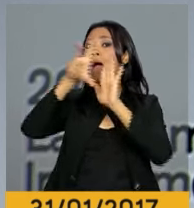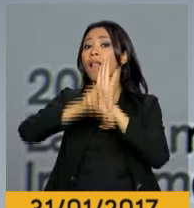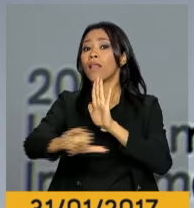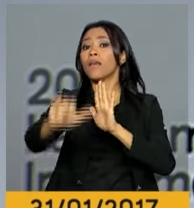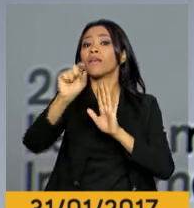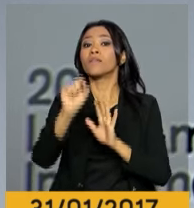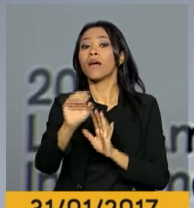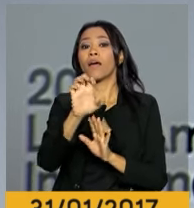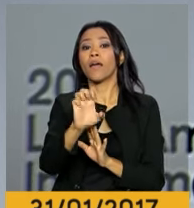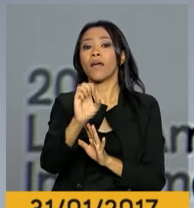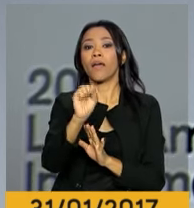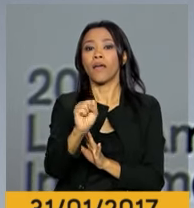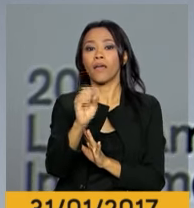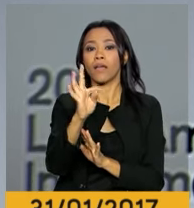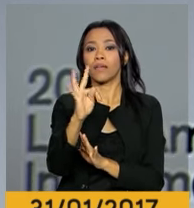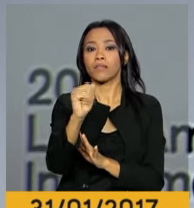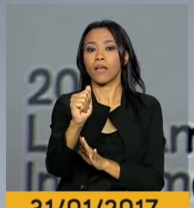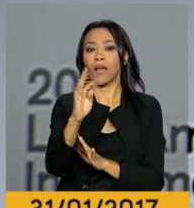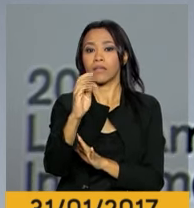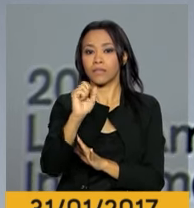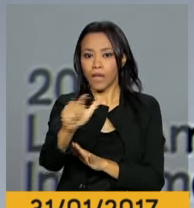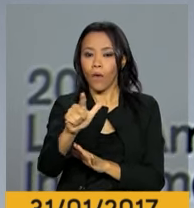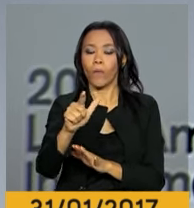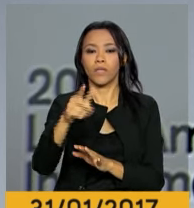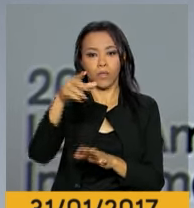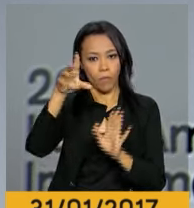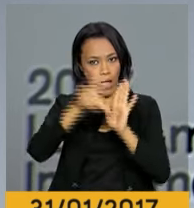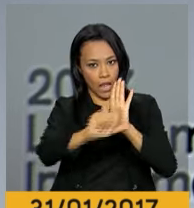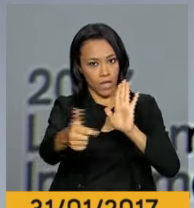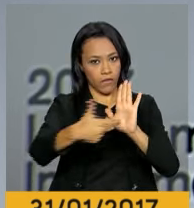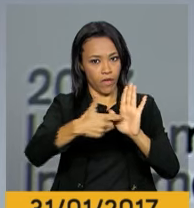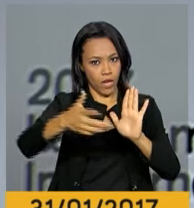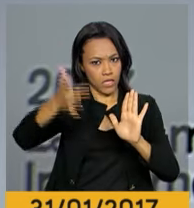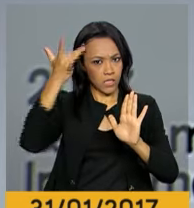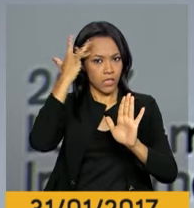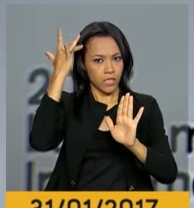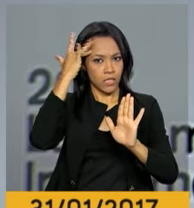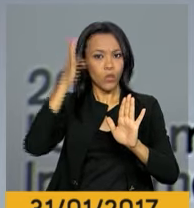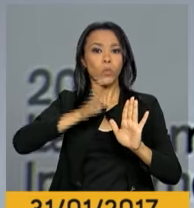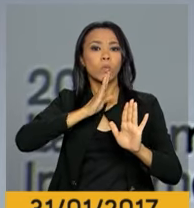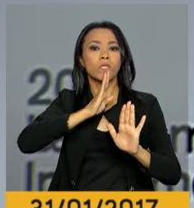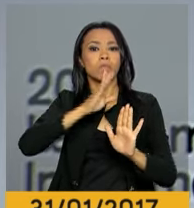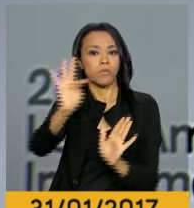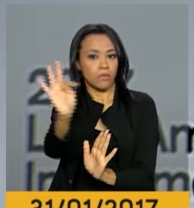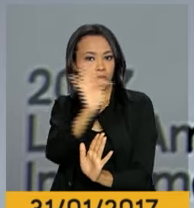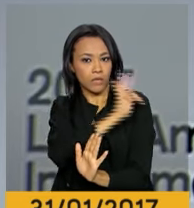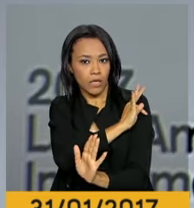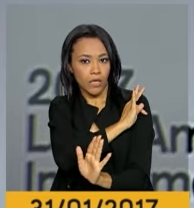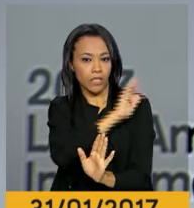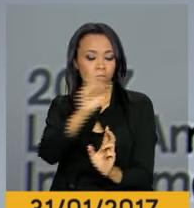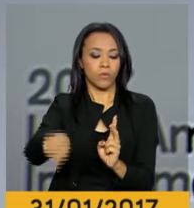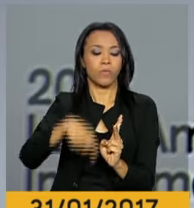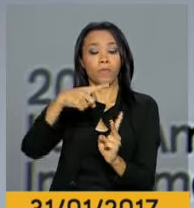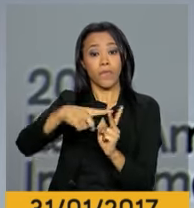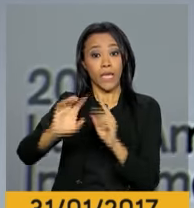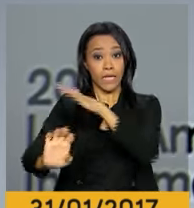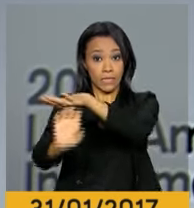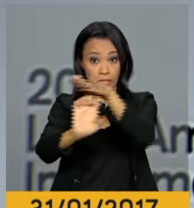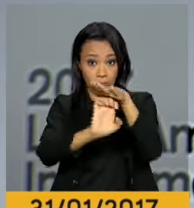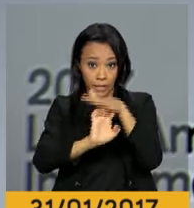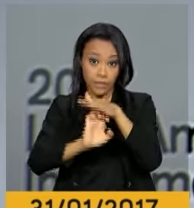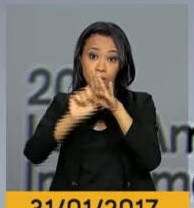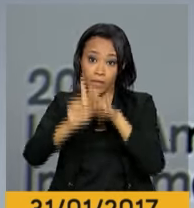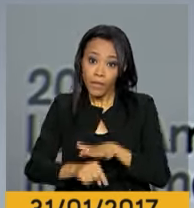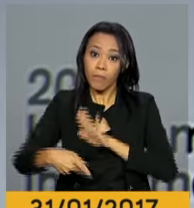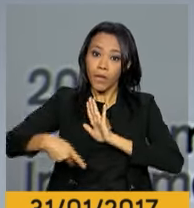estabelece o primado do mérito e da capacidade técnica nas empresas que são patrimônio de todos os